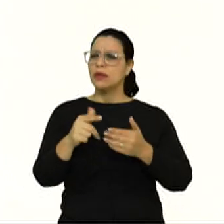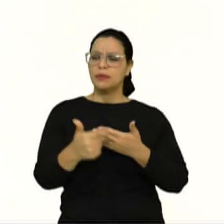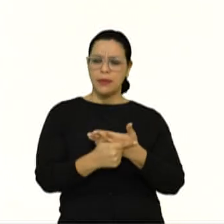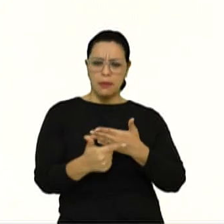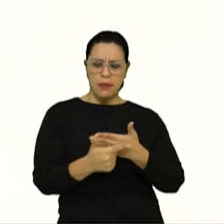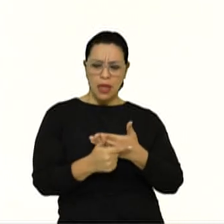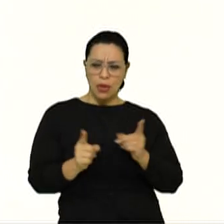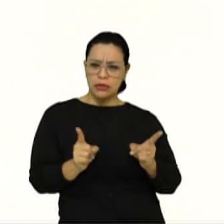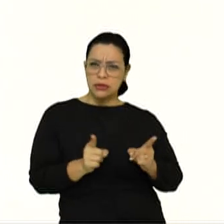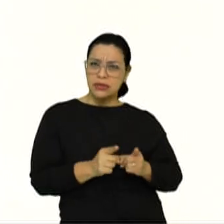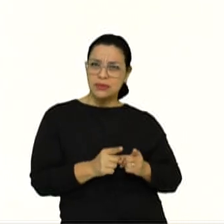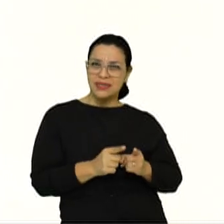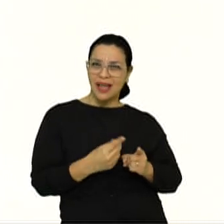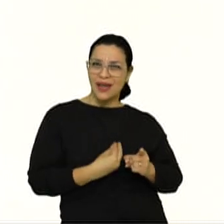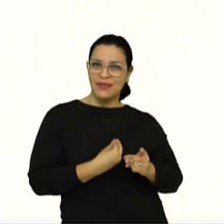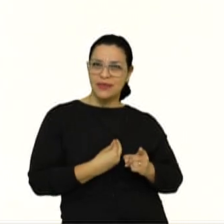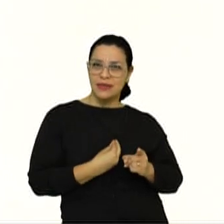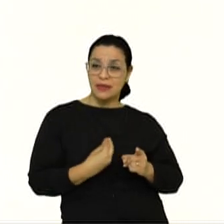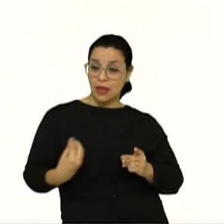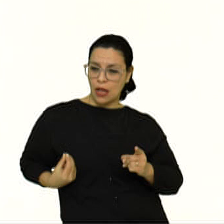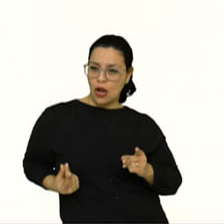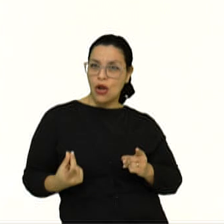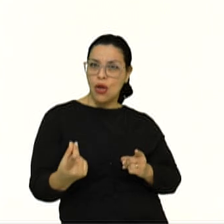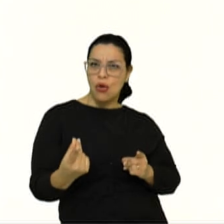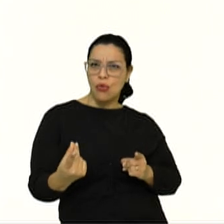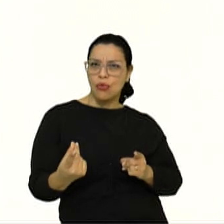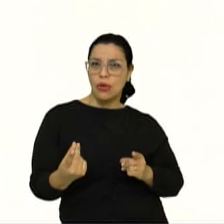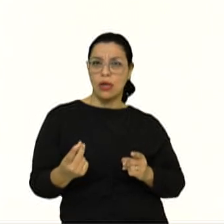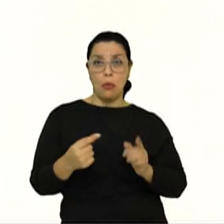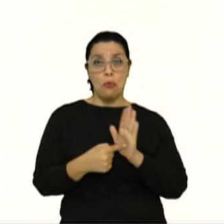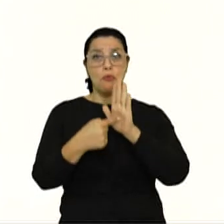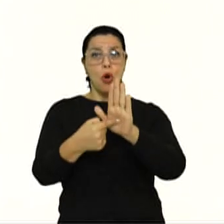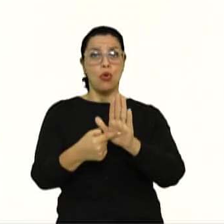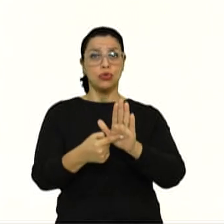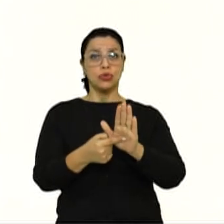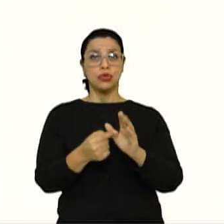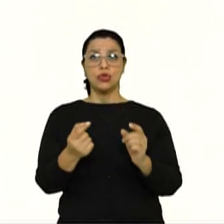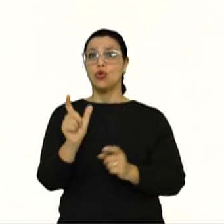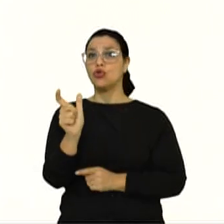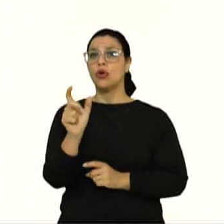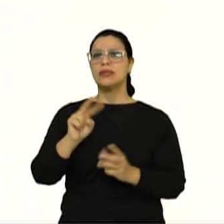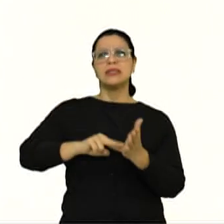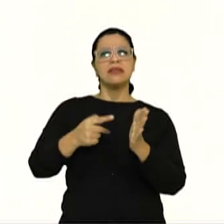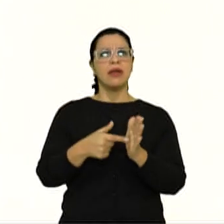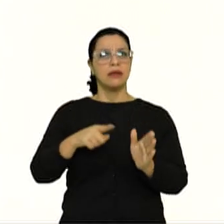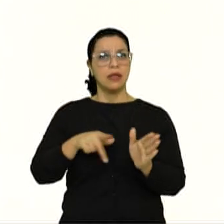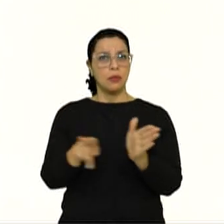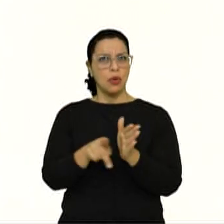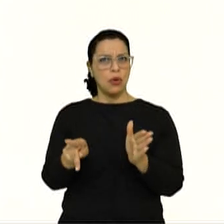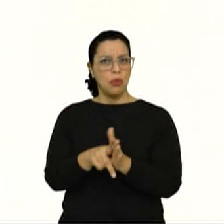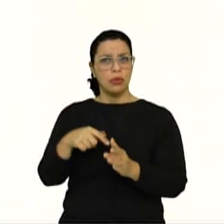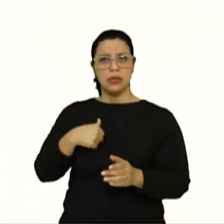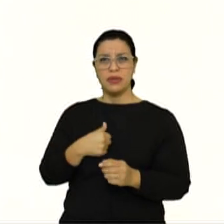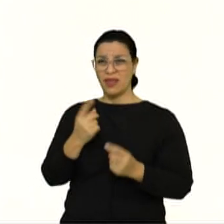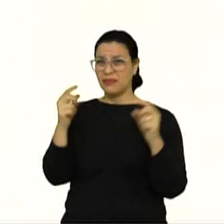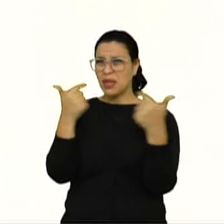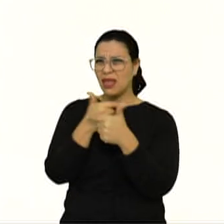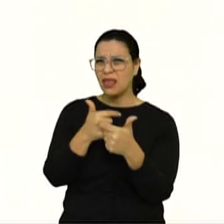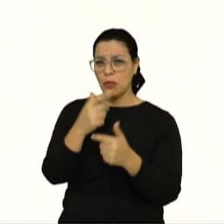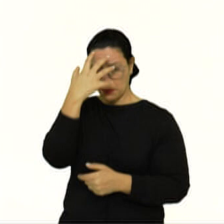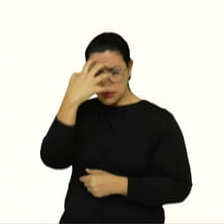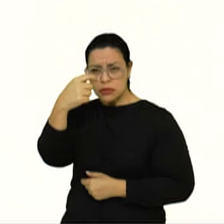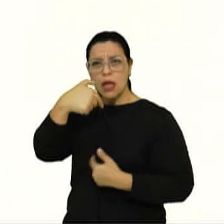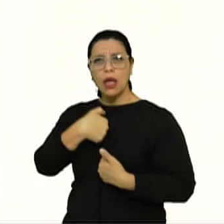é comprido. Oculto ou ambíguo, tudo que eu digo tem ultra sentido. Se rio de mim, me levem a